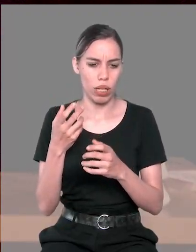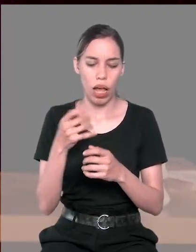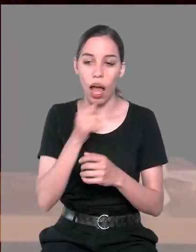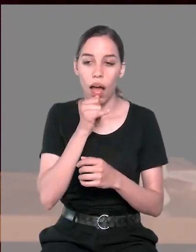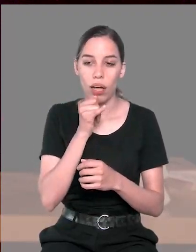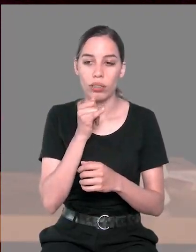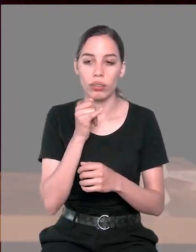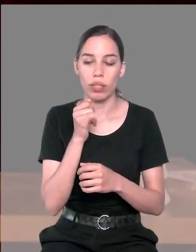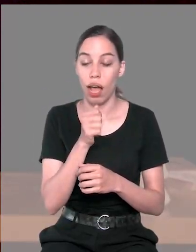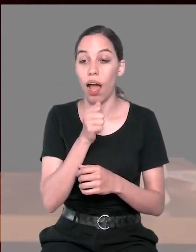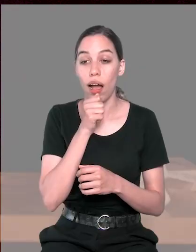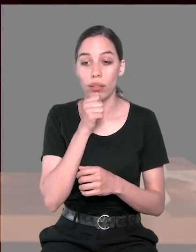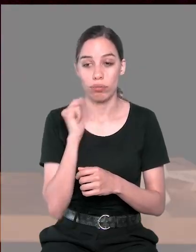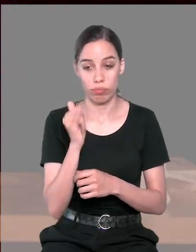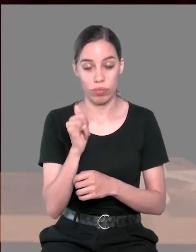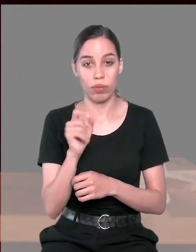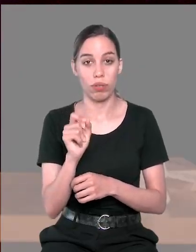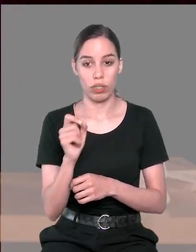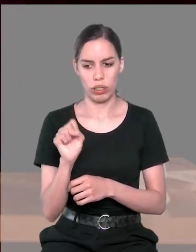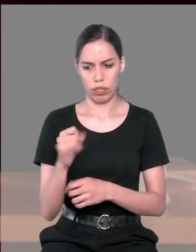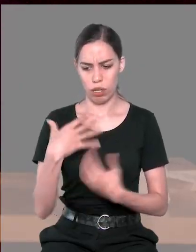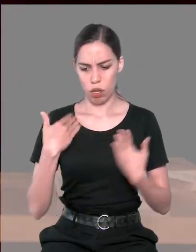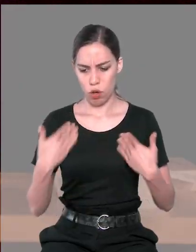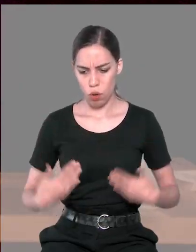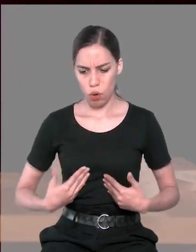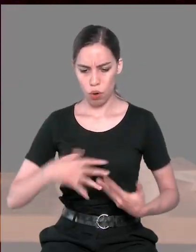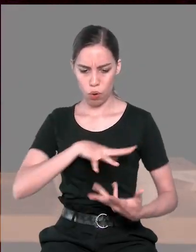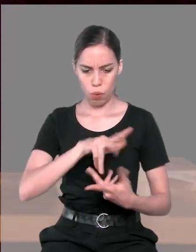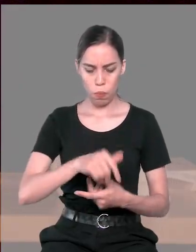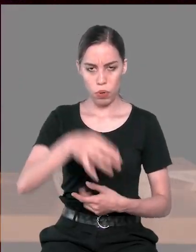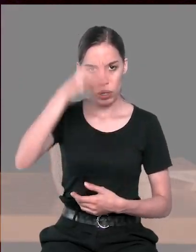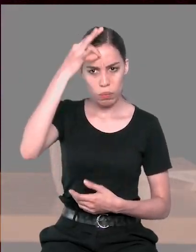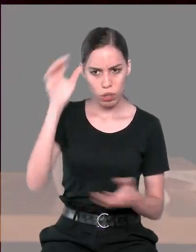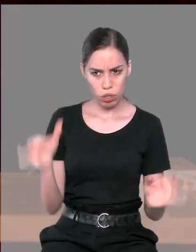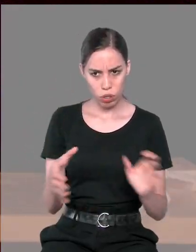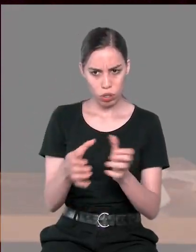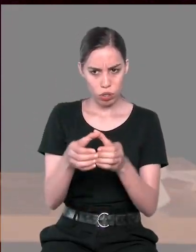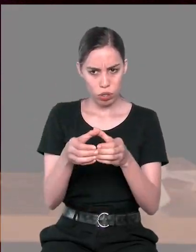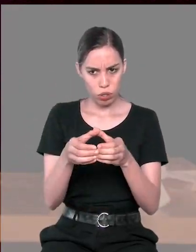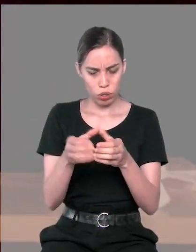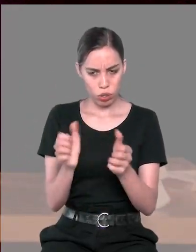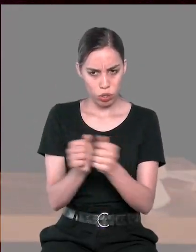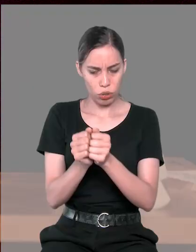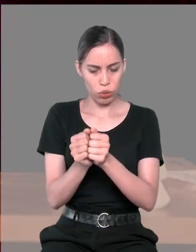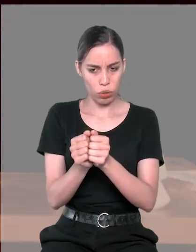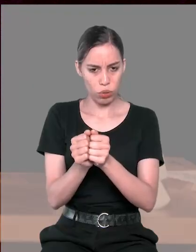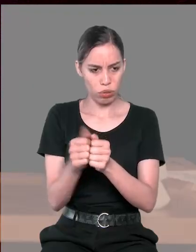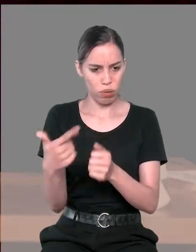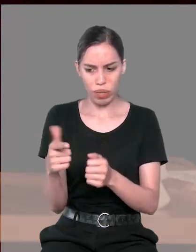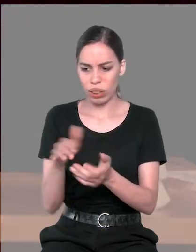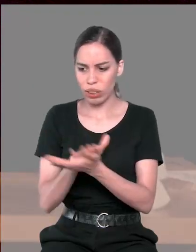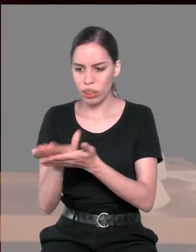dito, que, na verdade, se corpo, espírito e mundo estão juntos, né, não tem nenhuma dimensão que articula a outra.